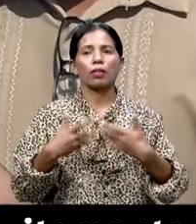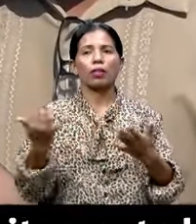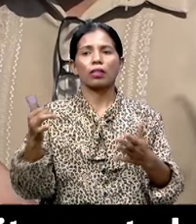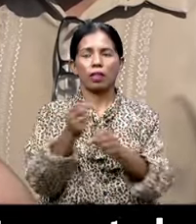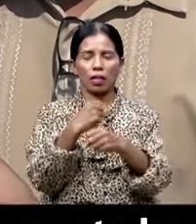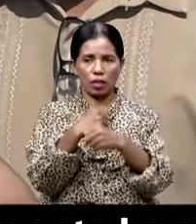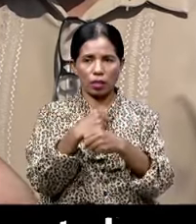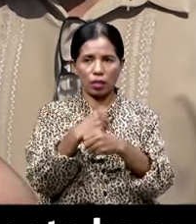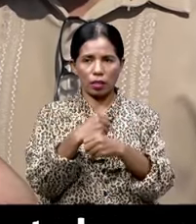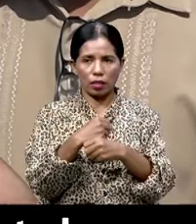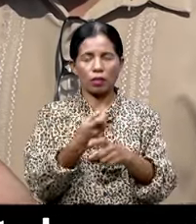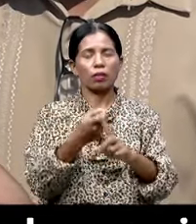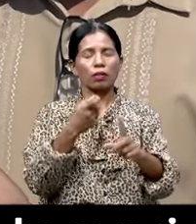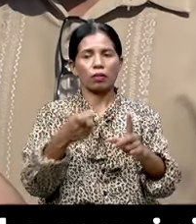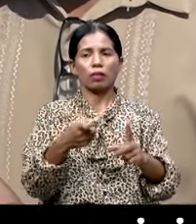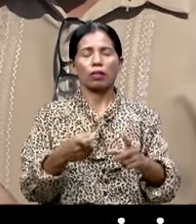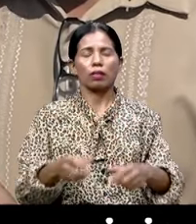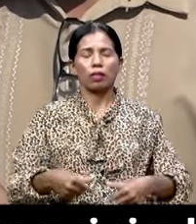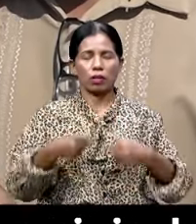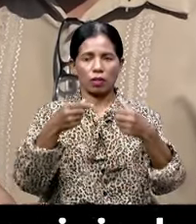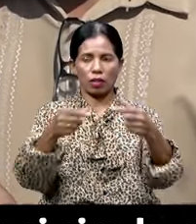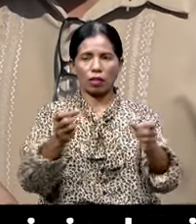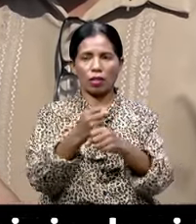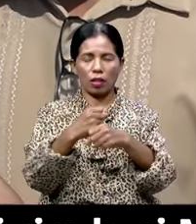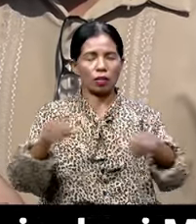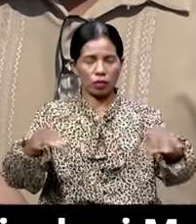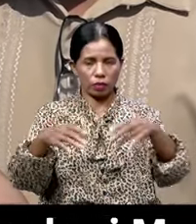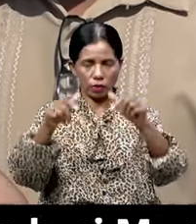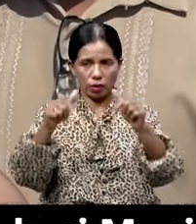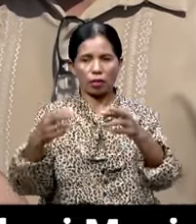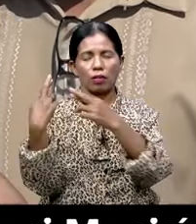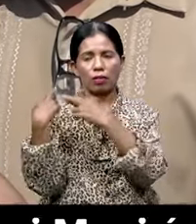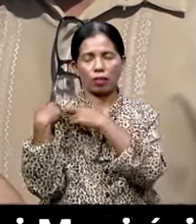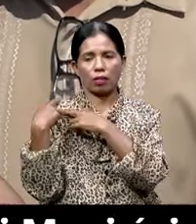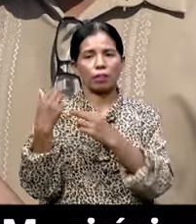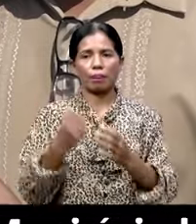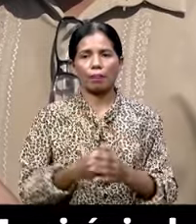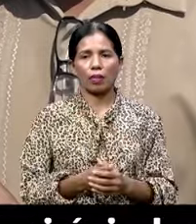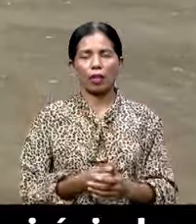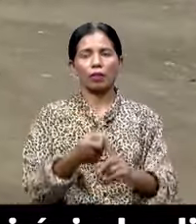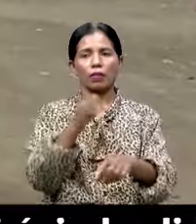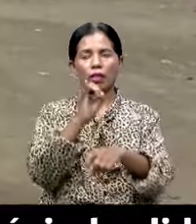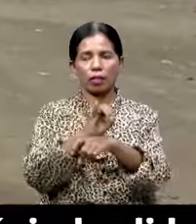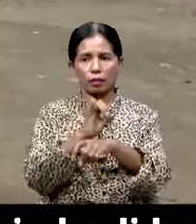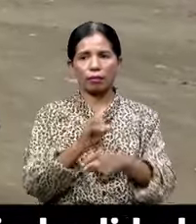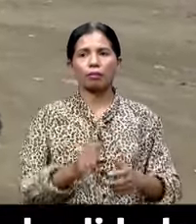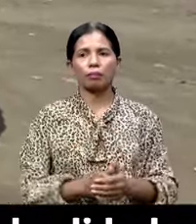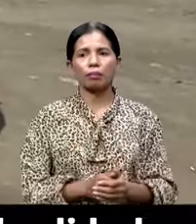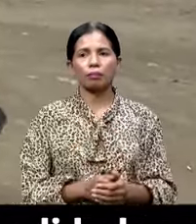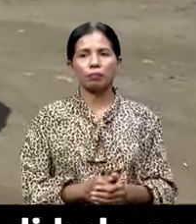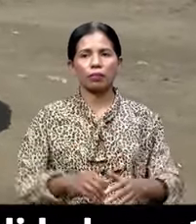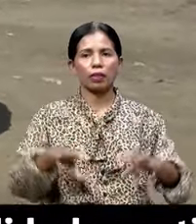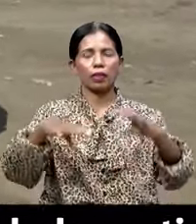ne, a mi, hostia parte logística se se halar o serviço da né, essa é a responsabilidade parte da igreja nenhã. Ter previsão